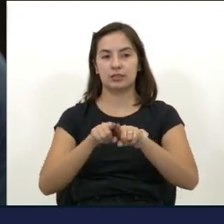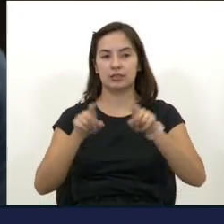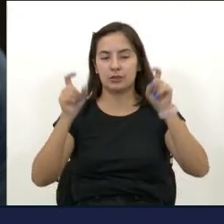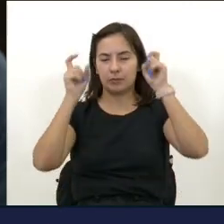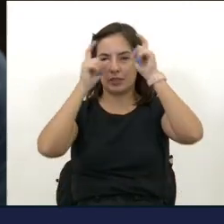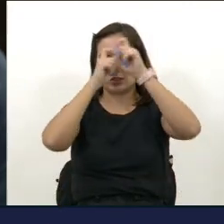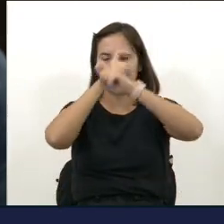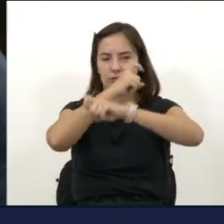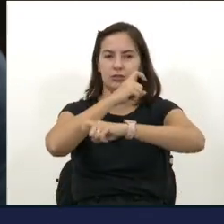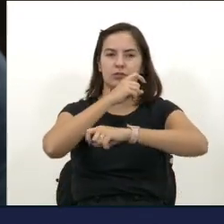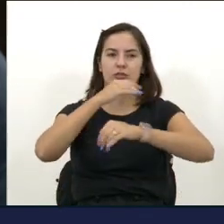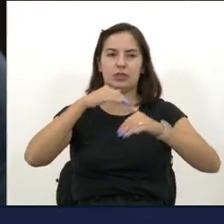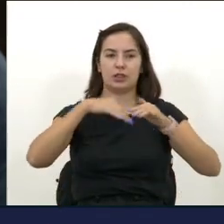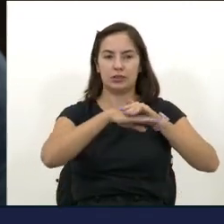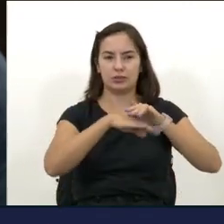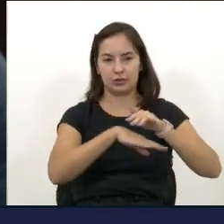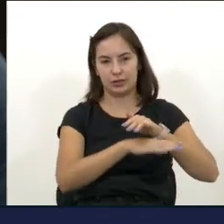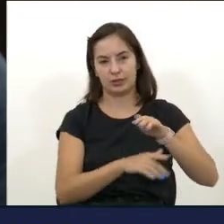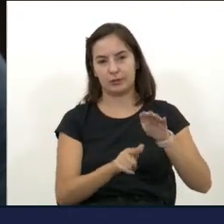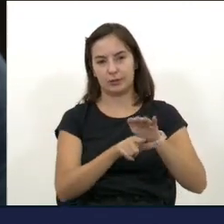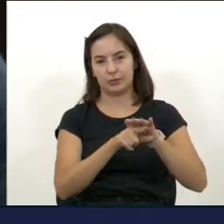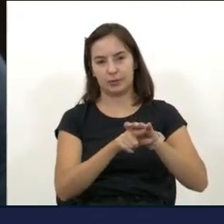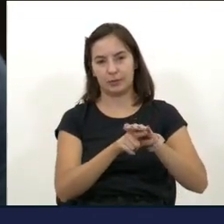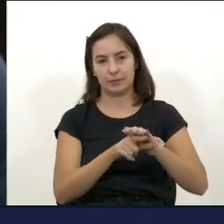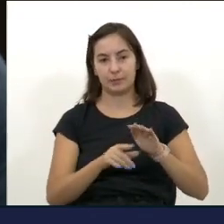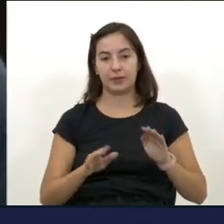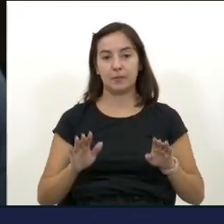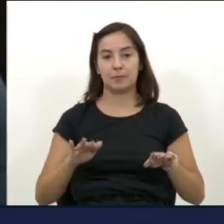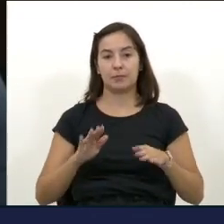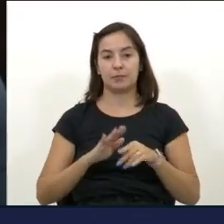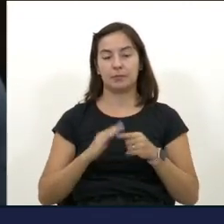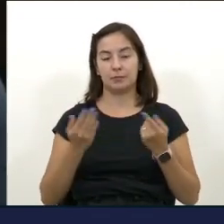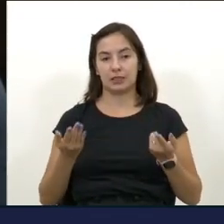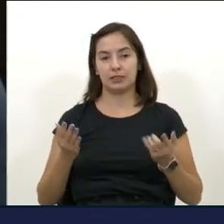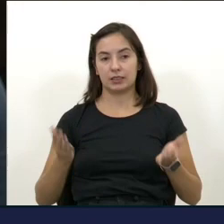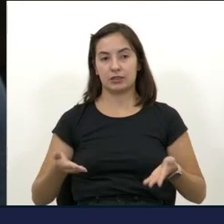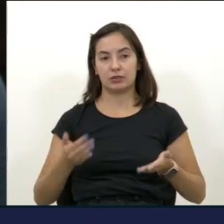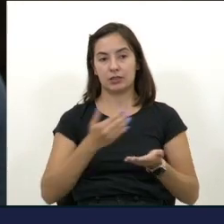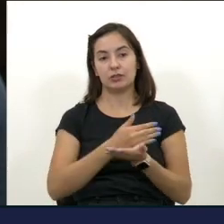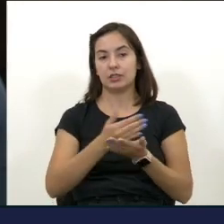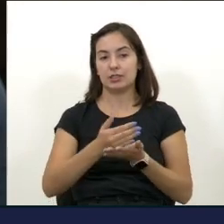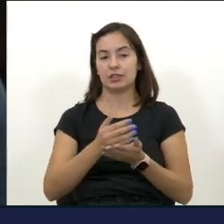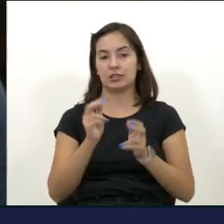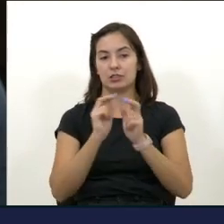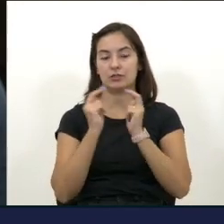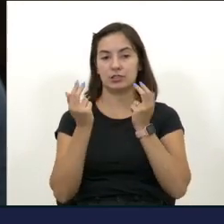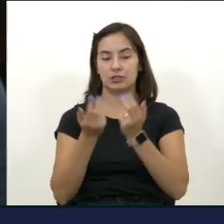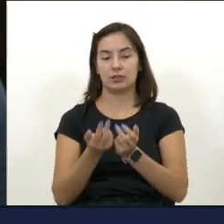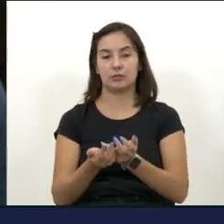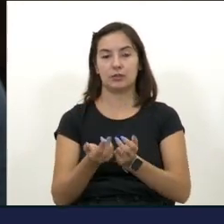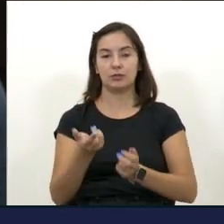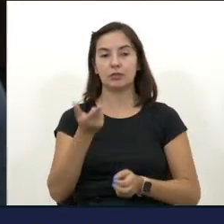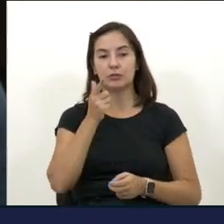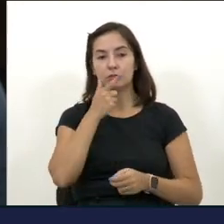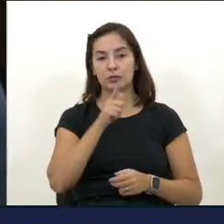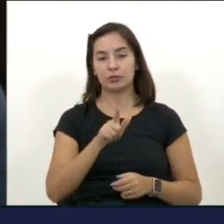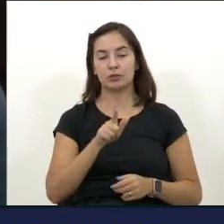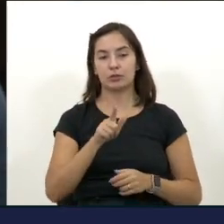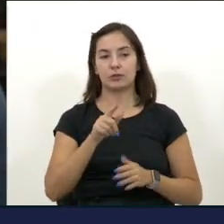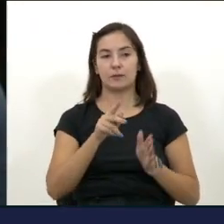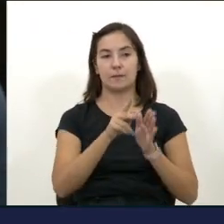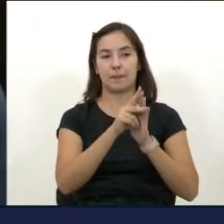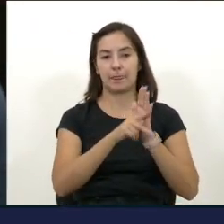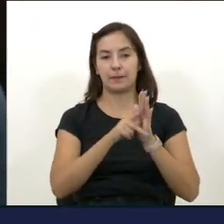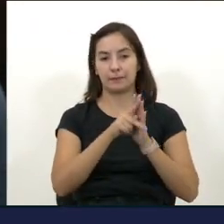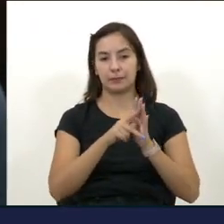guardar esses papéis né mas agora com com essa iniciativa da casa uma conquista um um projeto nosso